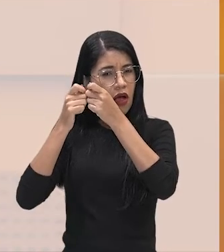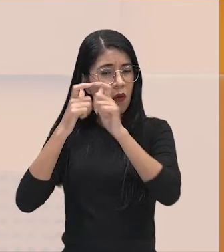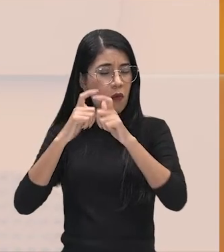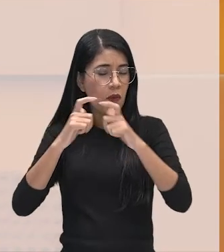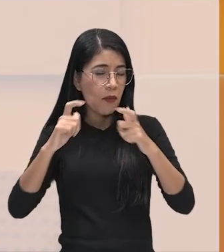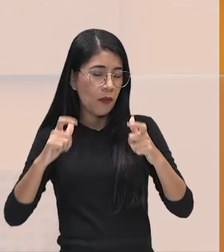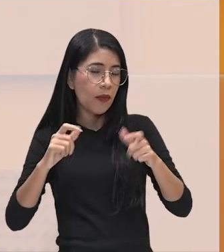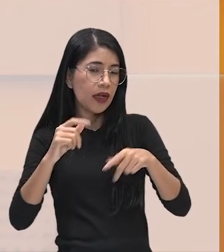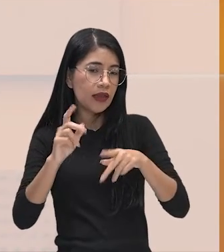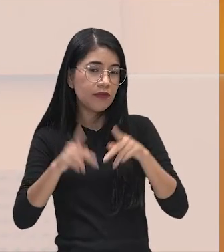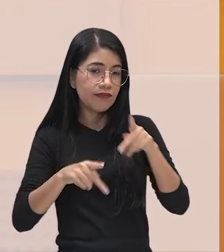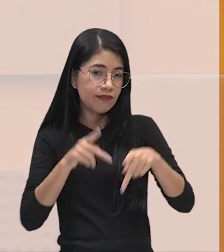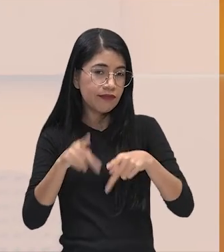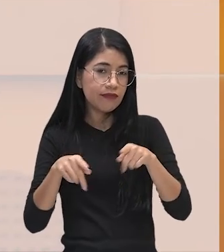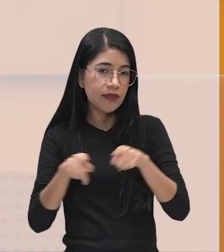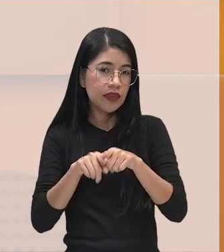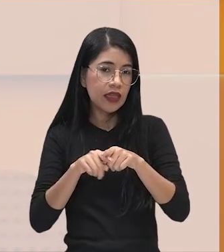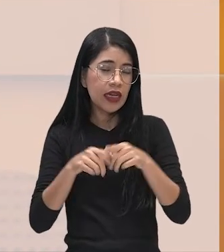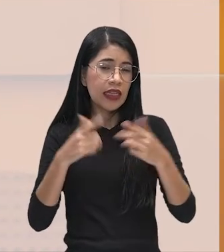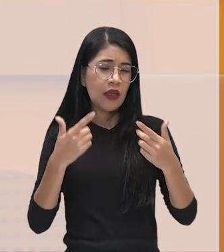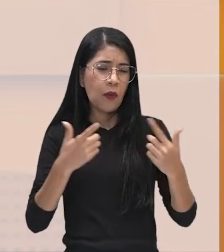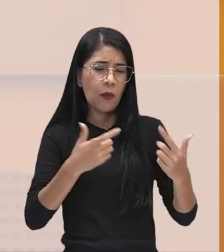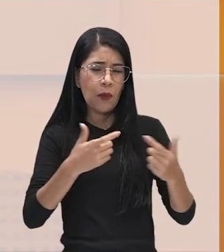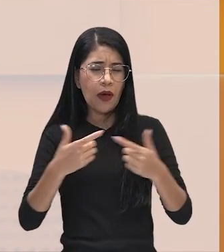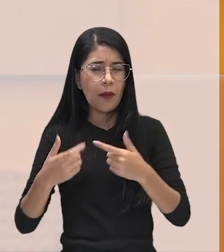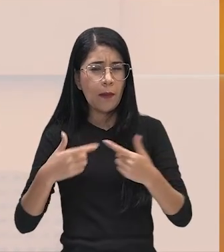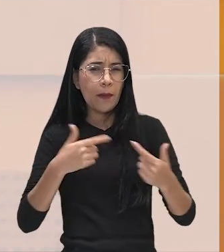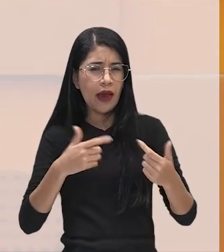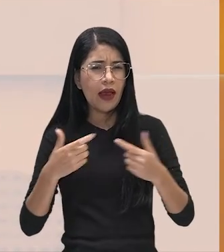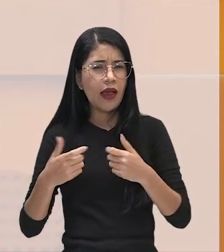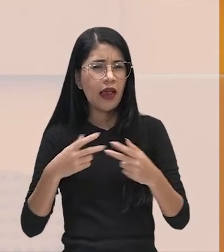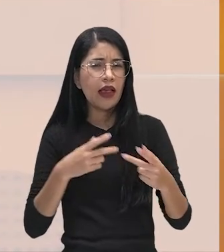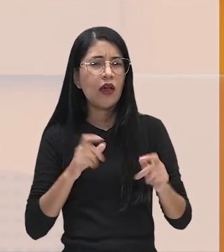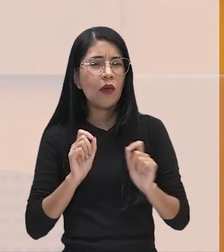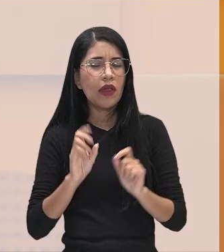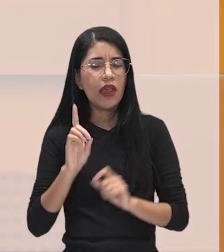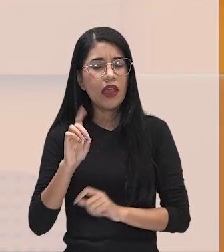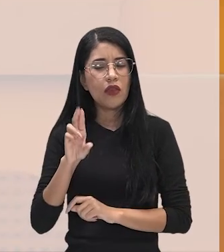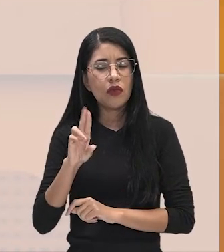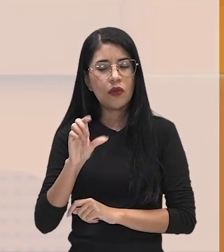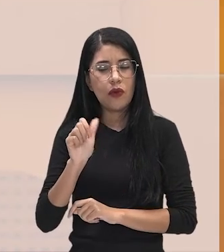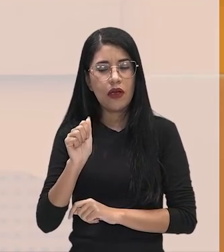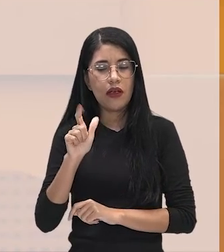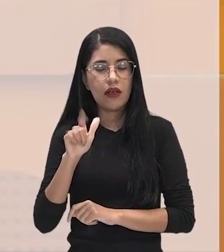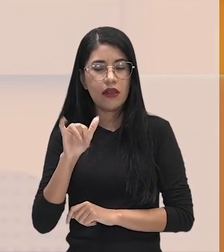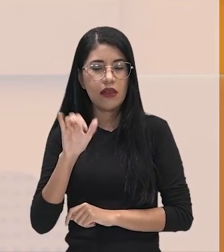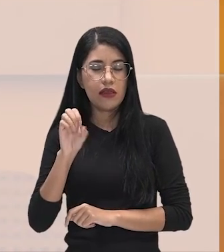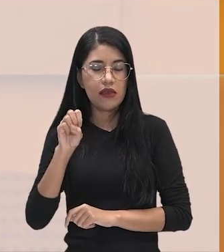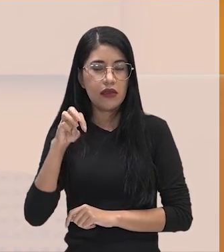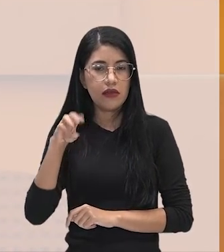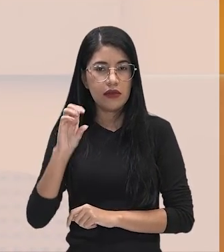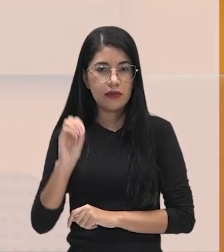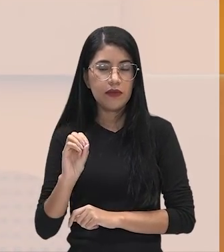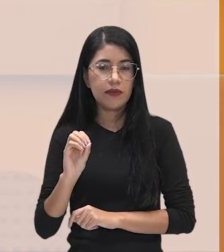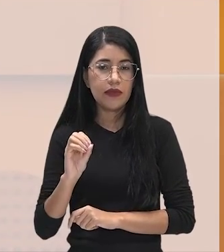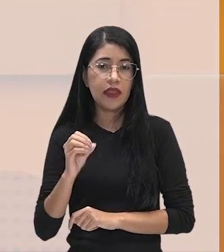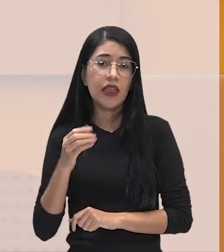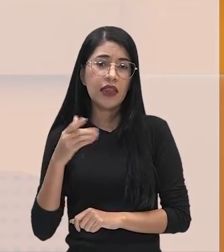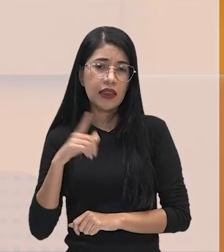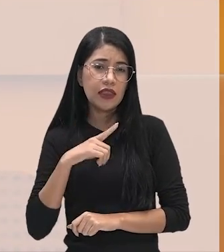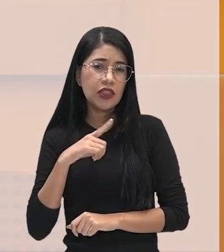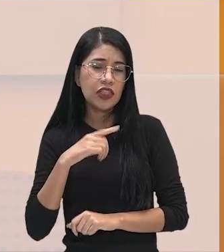pessoas. Então, essa luta entre o bem e o mal é chamado de dualismo, tá? Isso era presente, então,